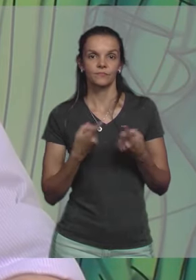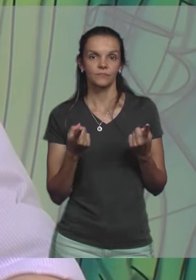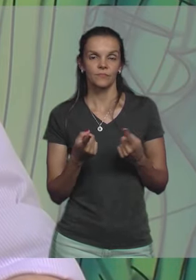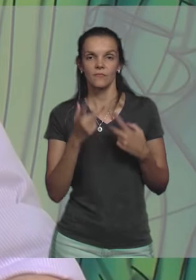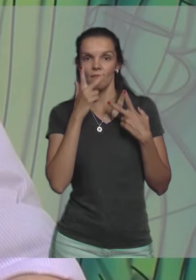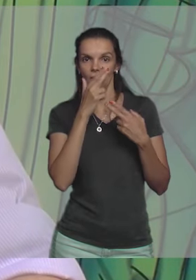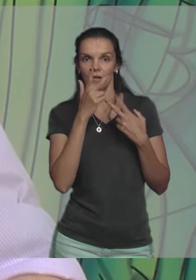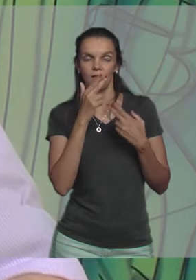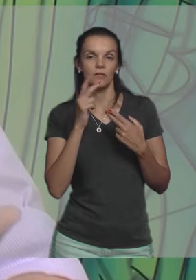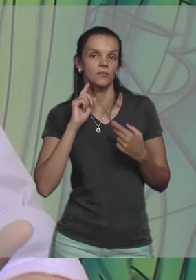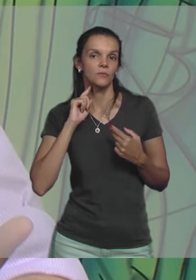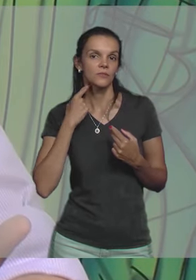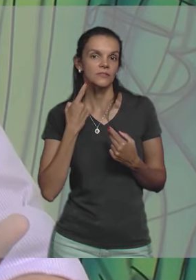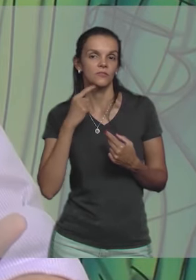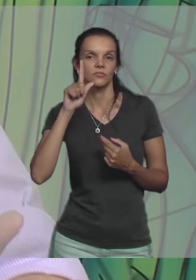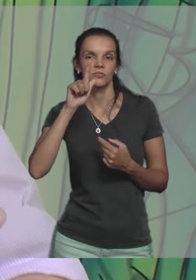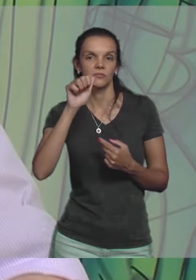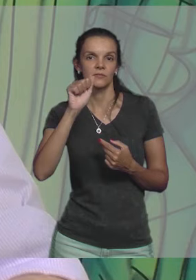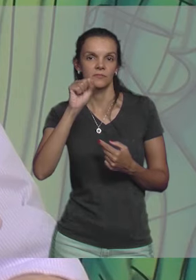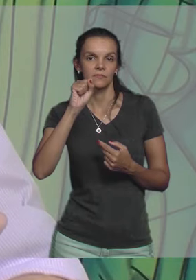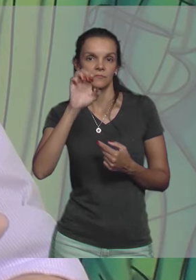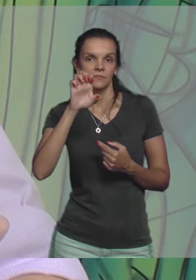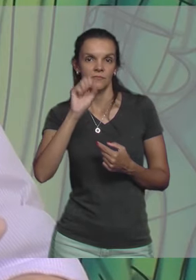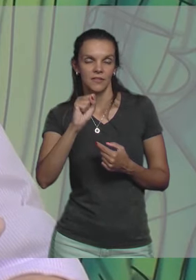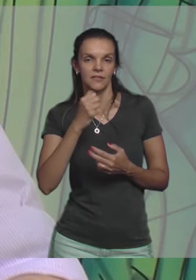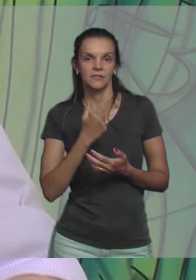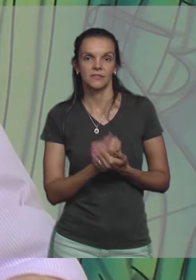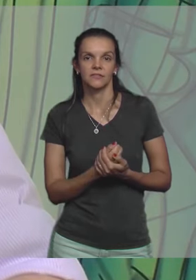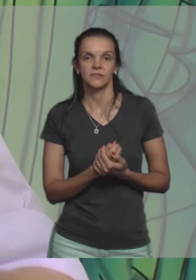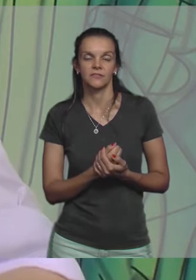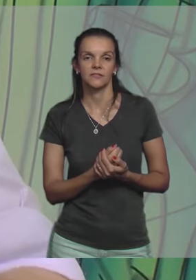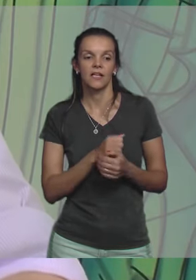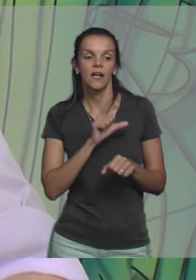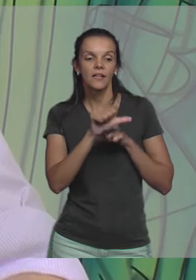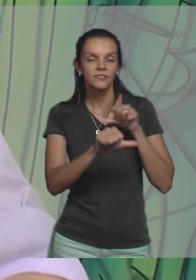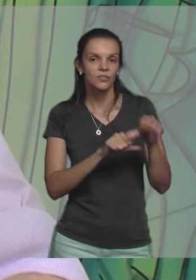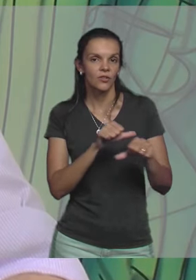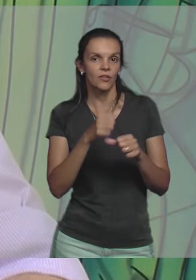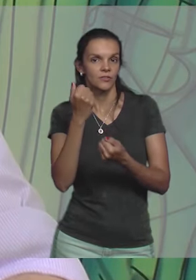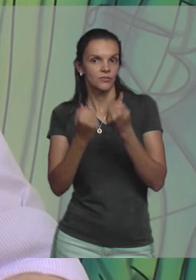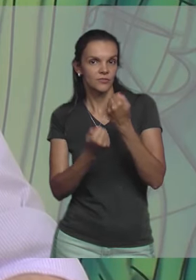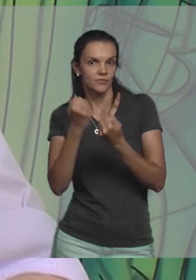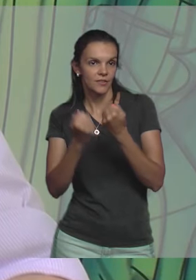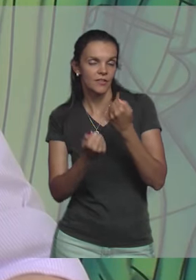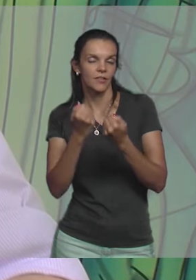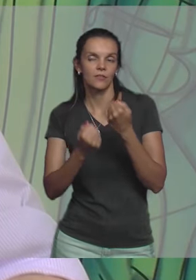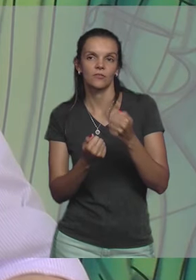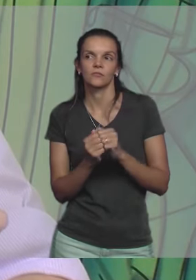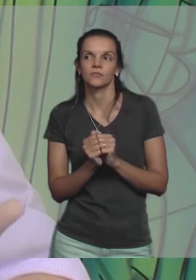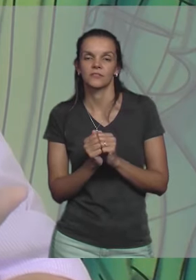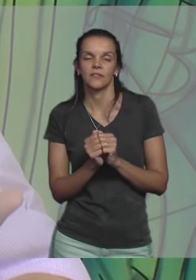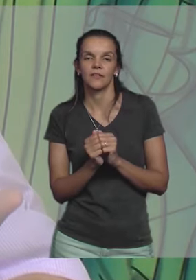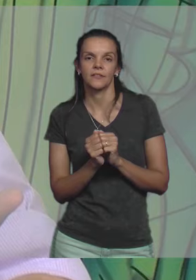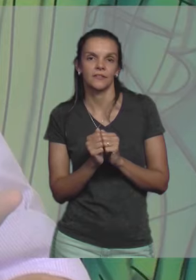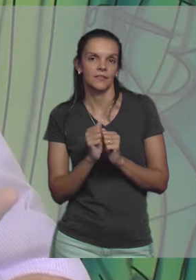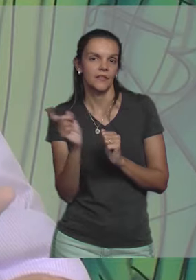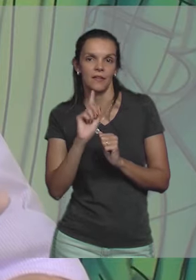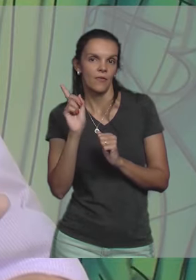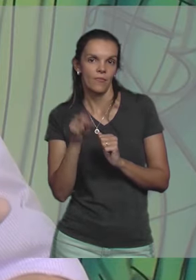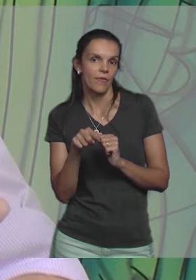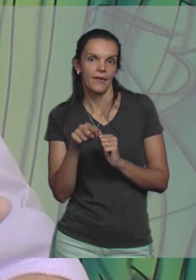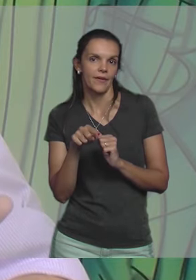Assim como a poluição por emissão de gases. Então, na medida em que a gente tem a troca de veículos para veículos que não sejam